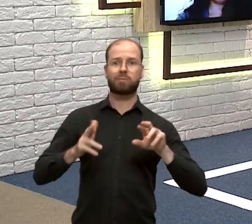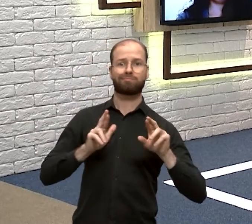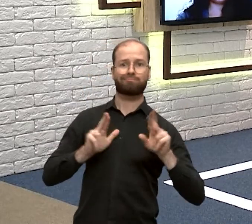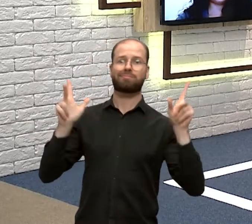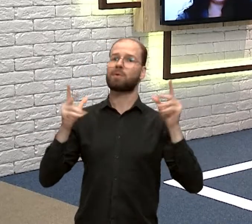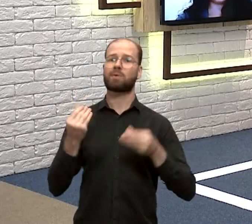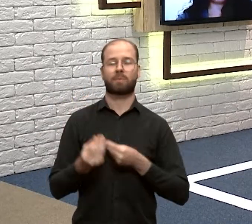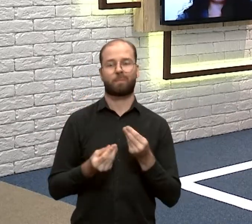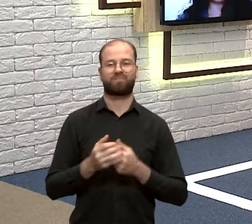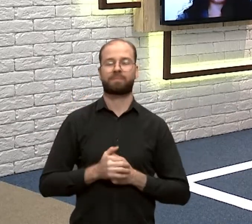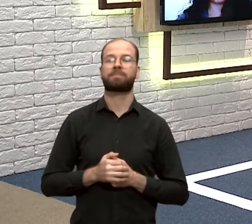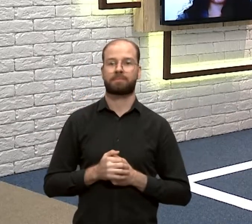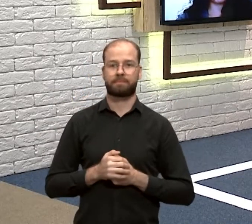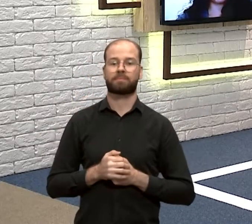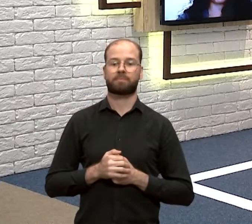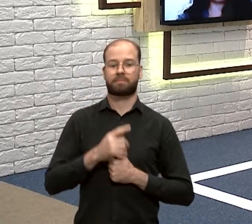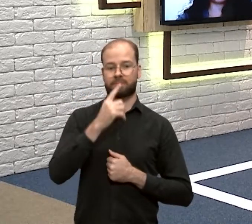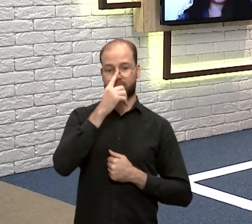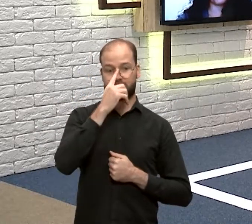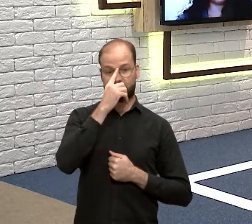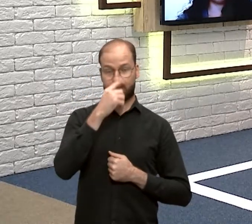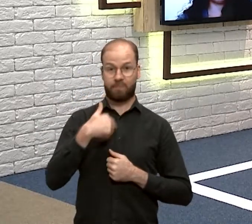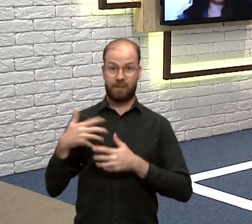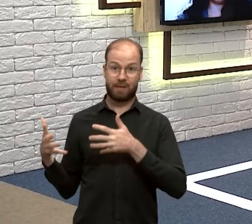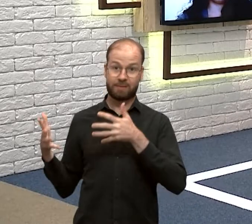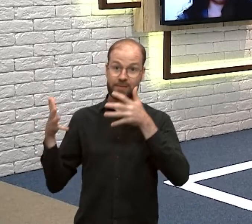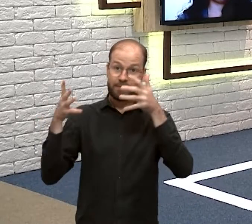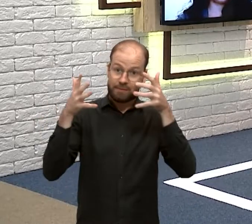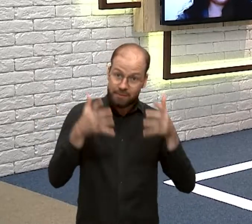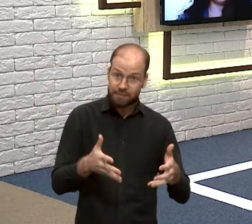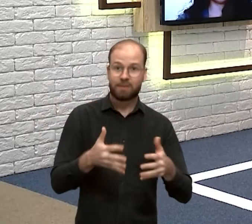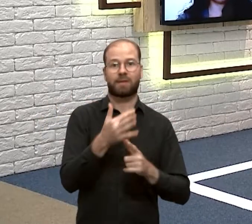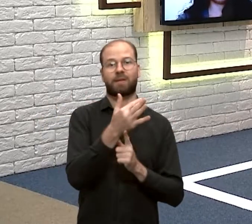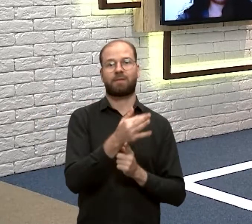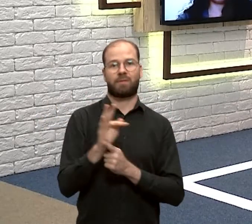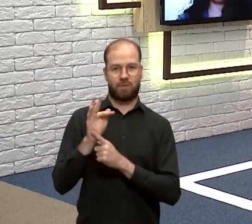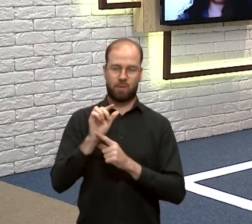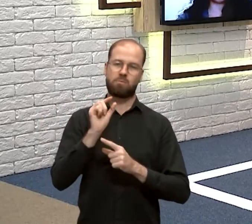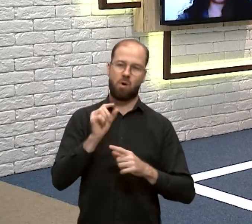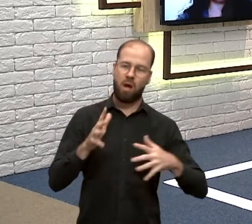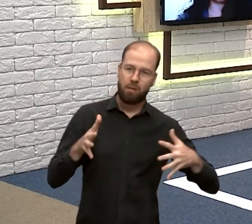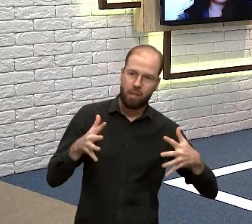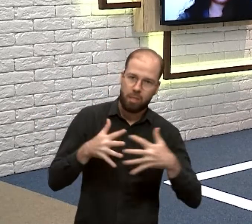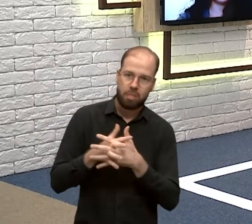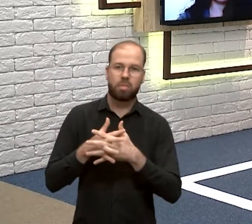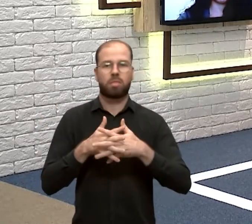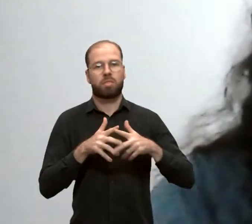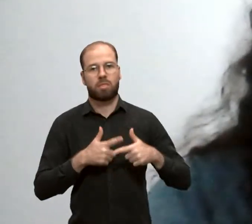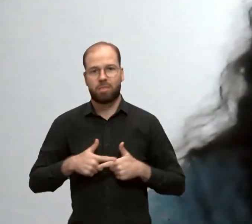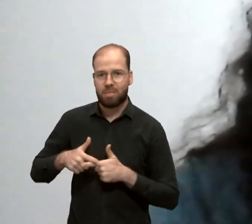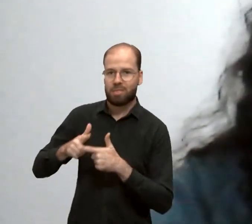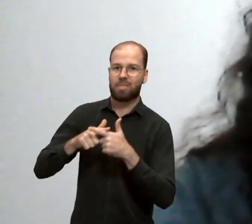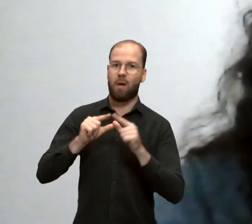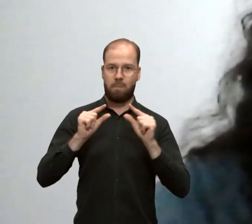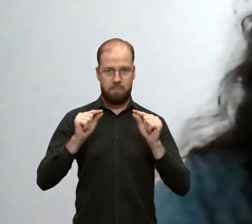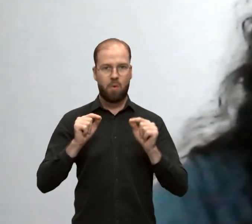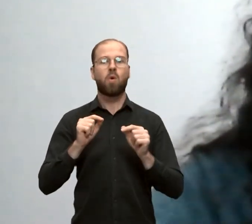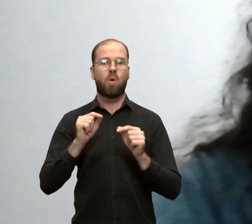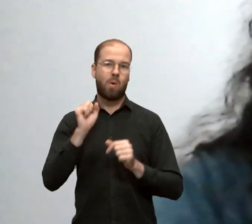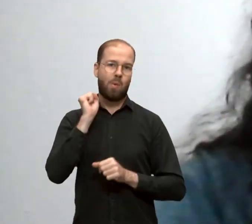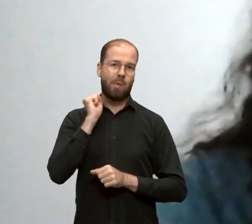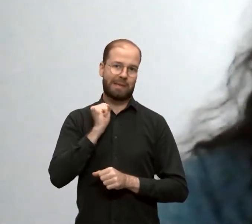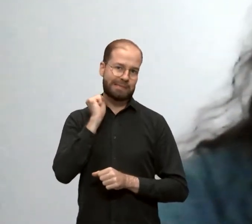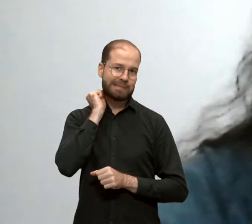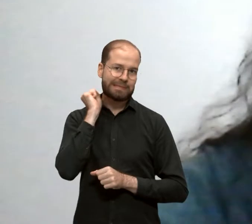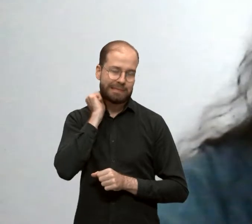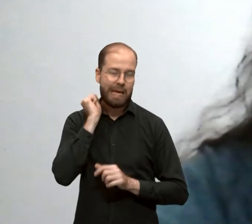A minha chegada na França ela foi um pouco conturbada. Na época, foi muito estressante todo o processo de visto, porque